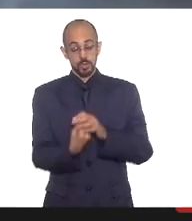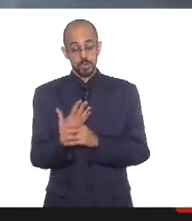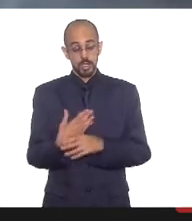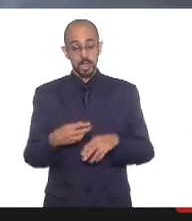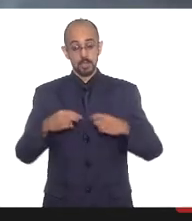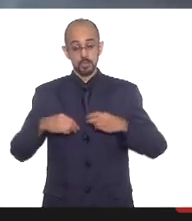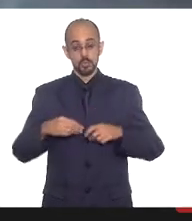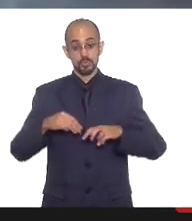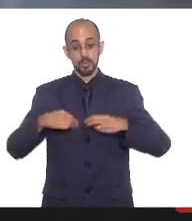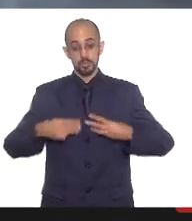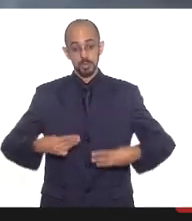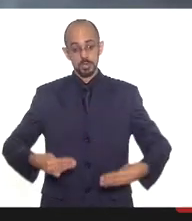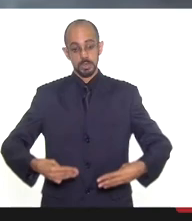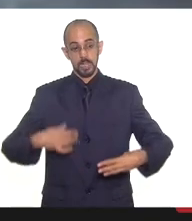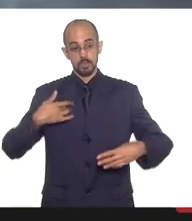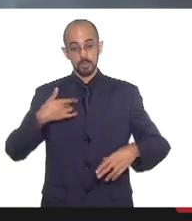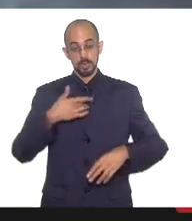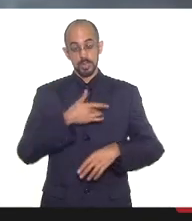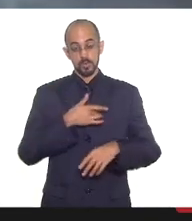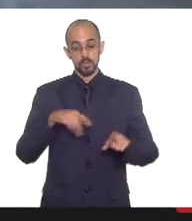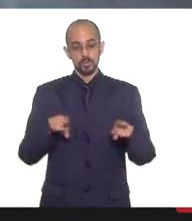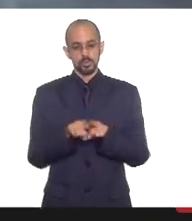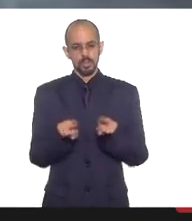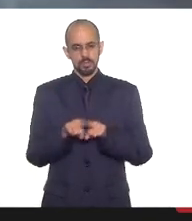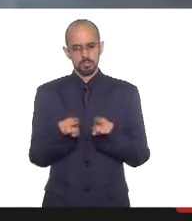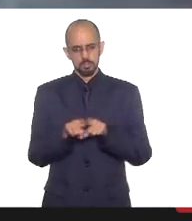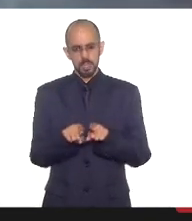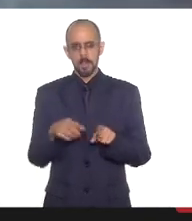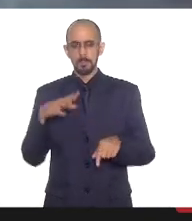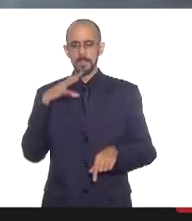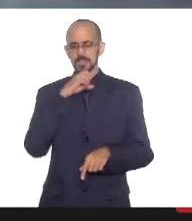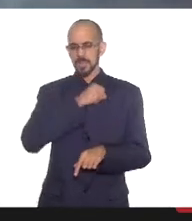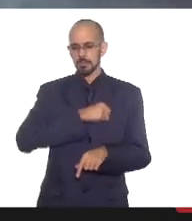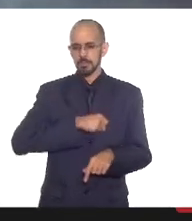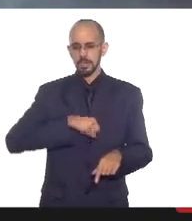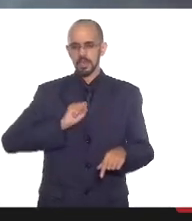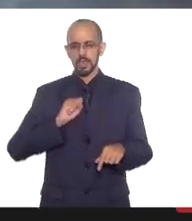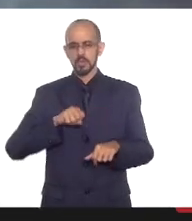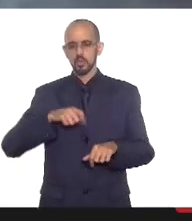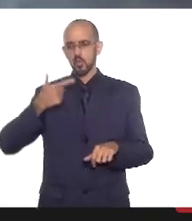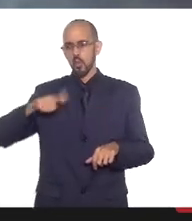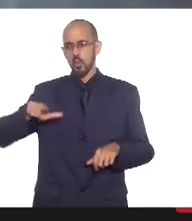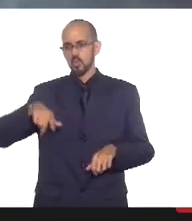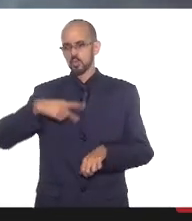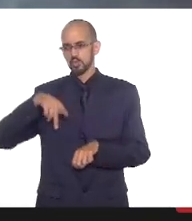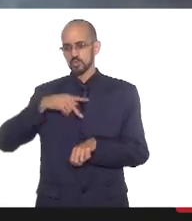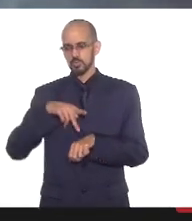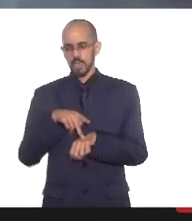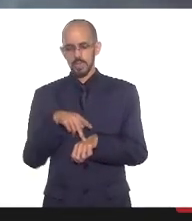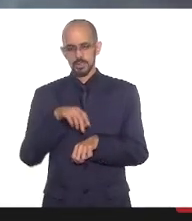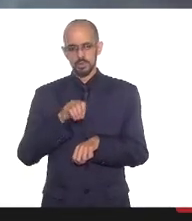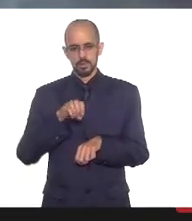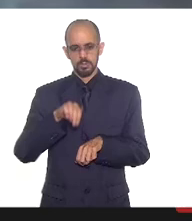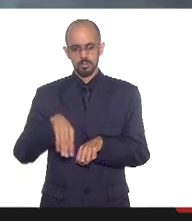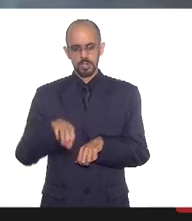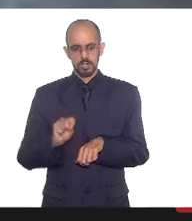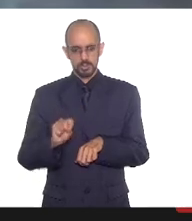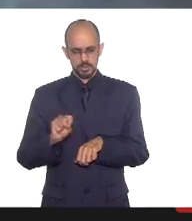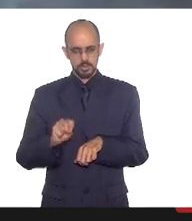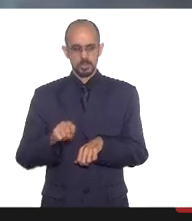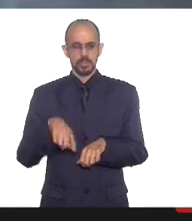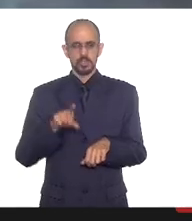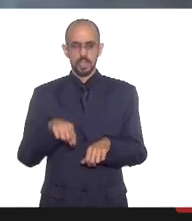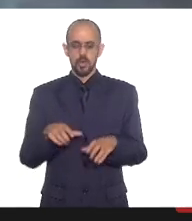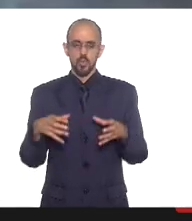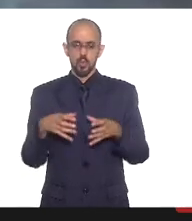pelo Ministério da Saúde também com a observância dos critérios nas internacionais da OMS da sagge que é um